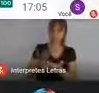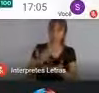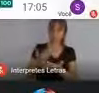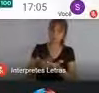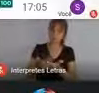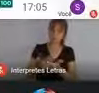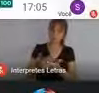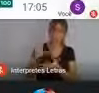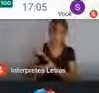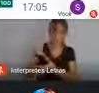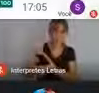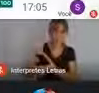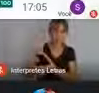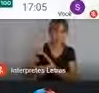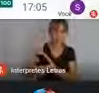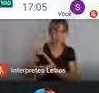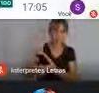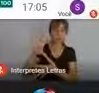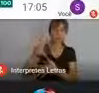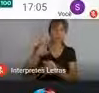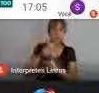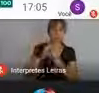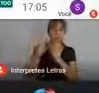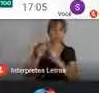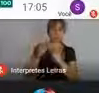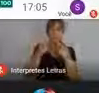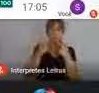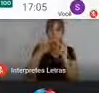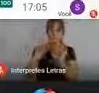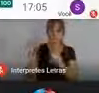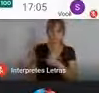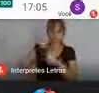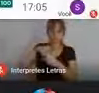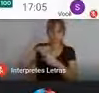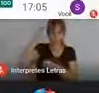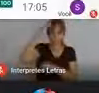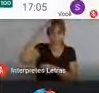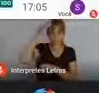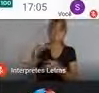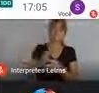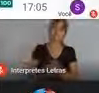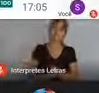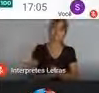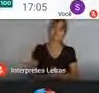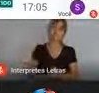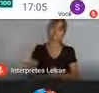Atlas Geossociolinguístico Quilombola do Nordeste do Pará. A questão